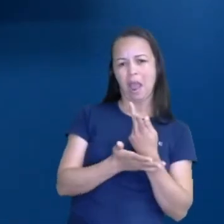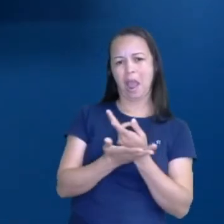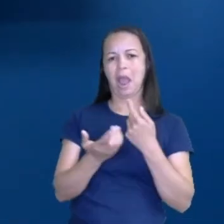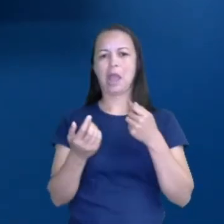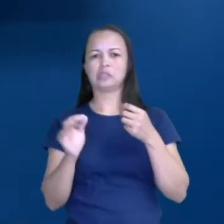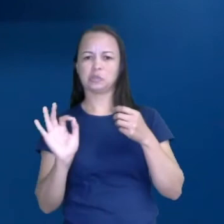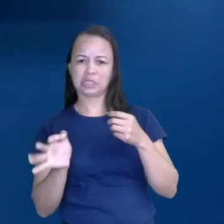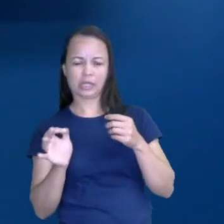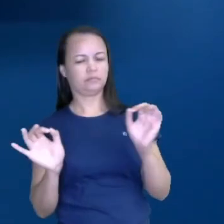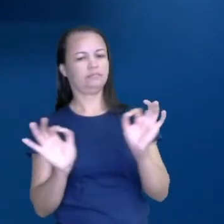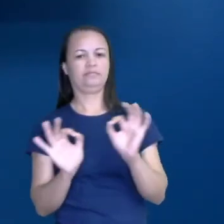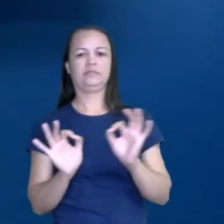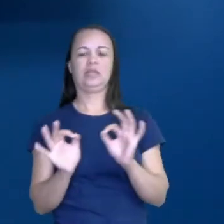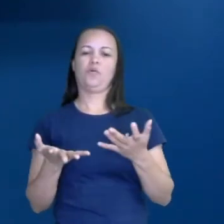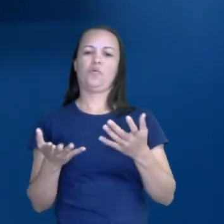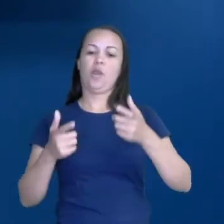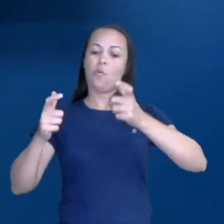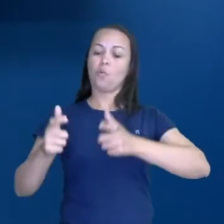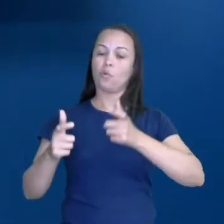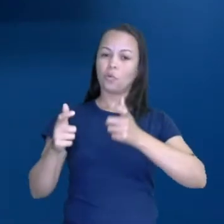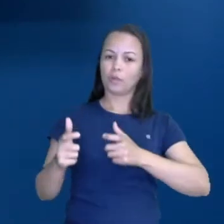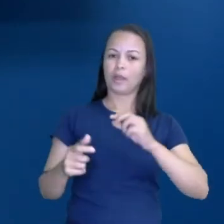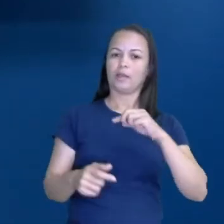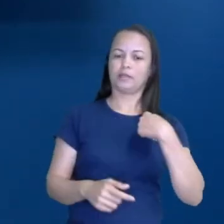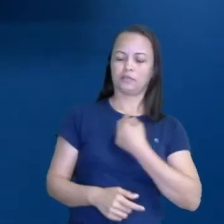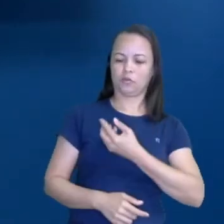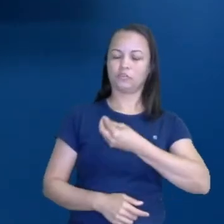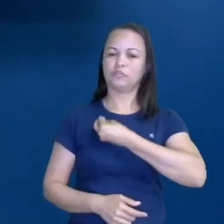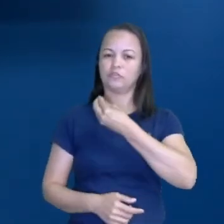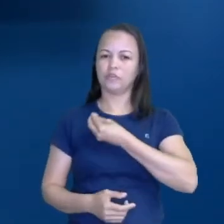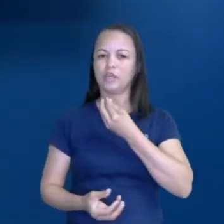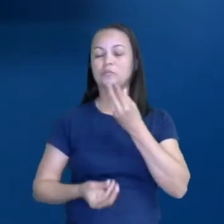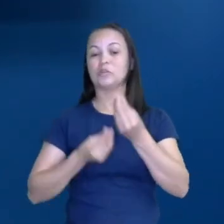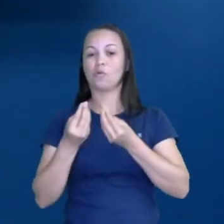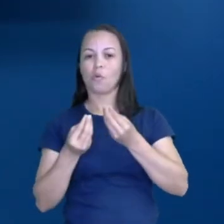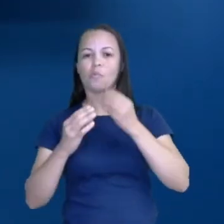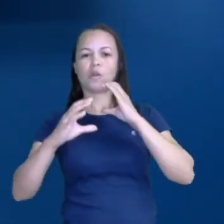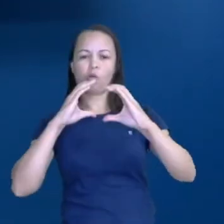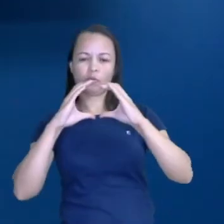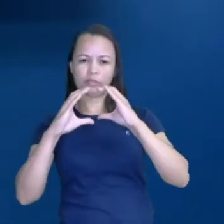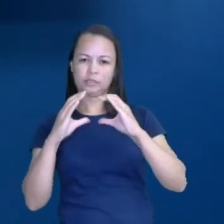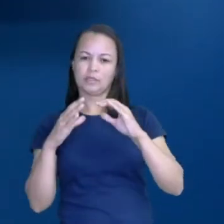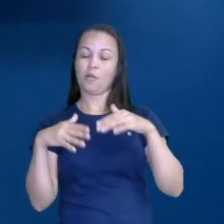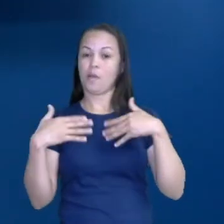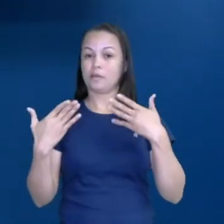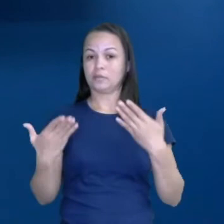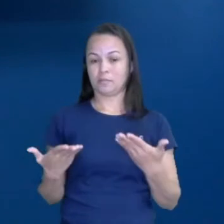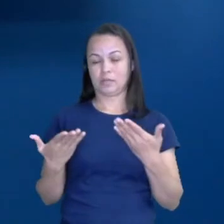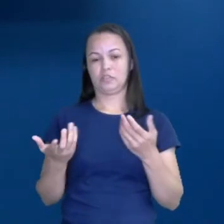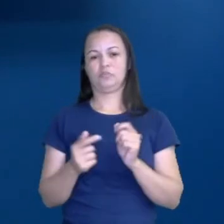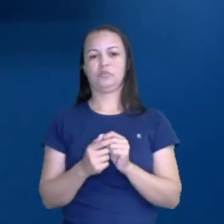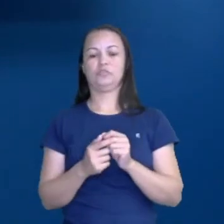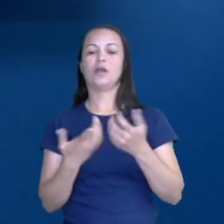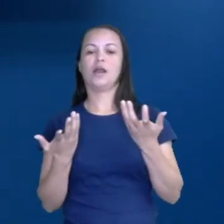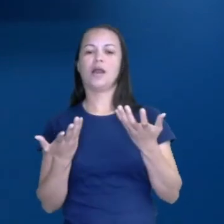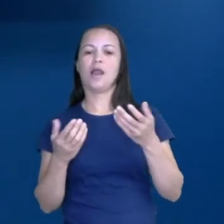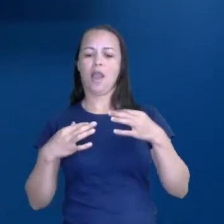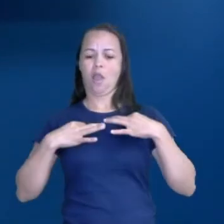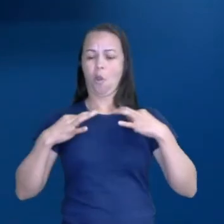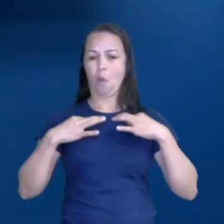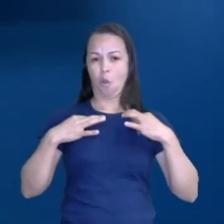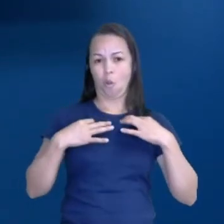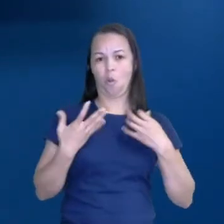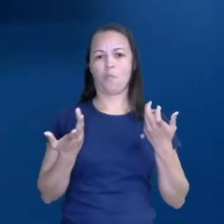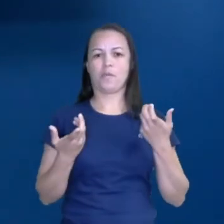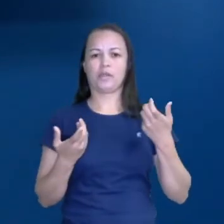eles vivem, é o lugar onde a gente vive que vai fazer a forma que a gente se comunica. Até mesmo as roupas, vocês viram? A roupa que